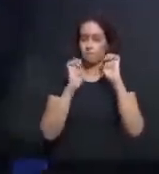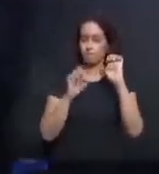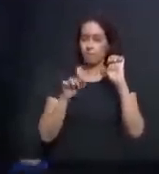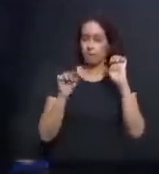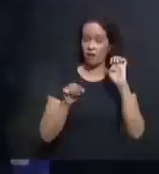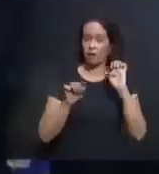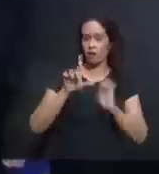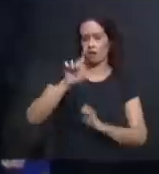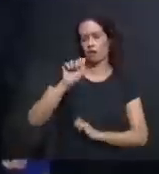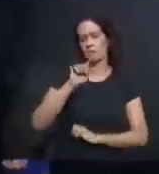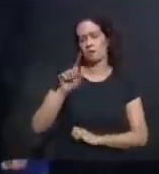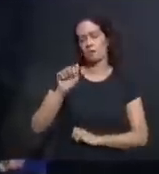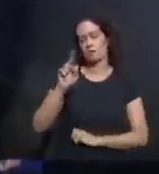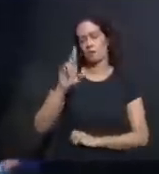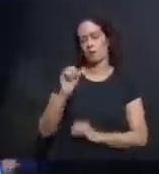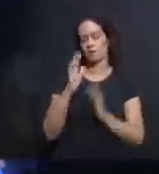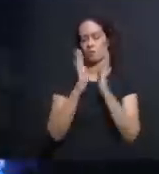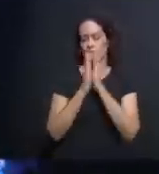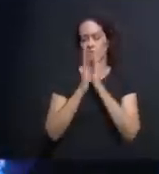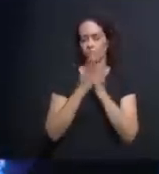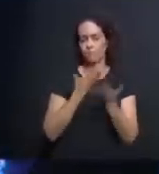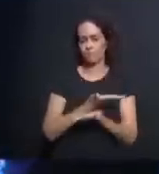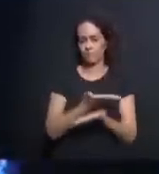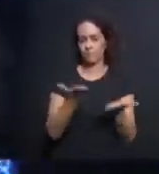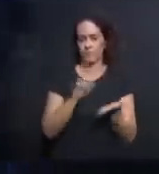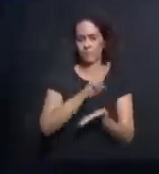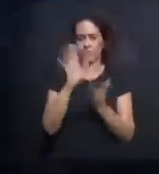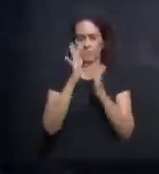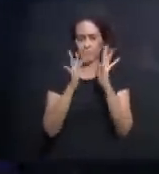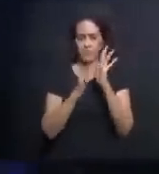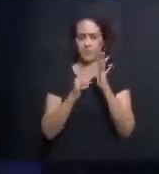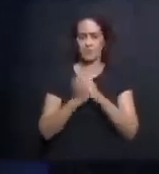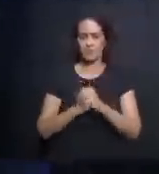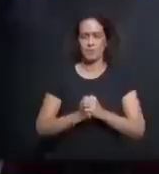vocês, em nome de Jesus. Amém.